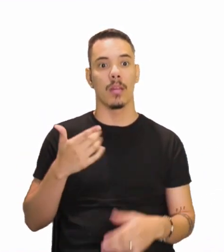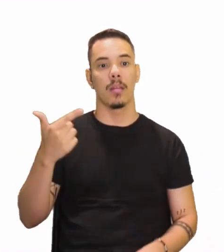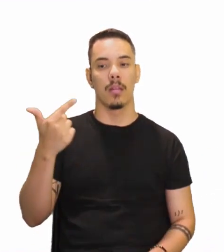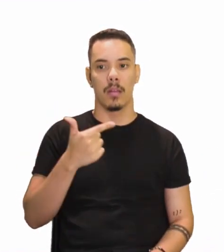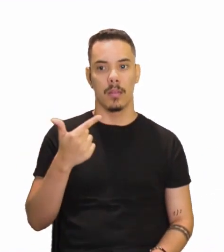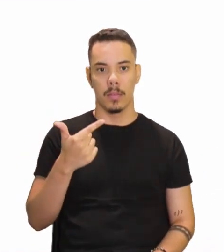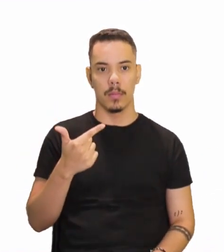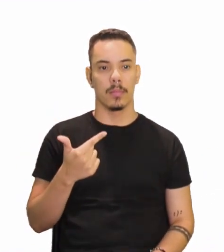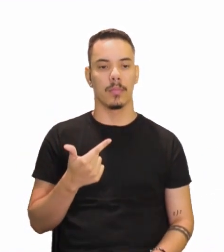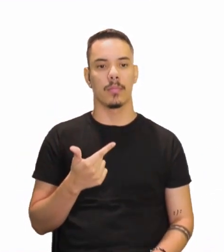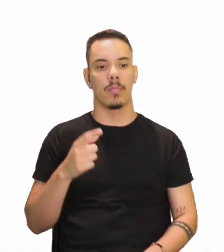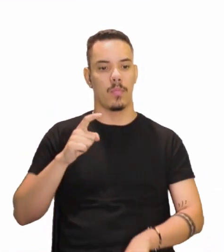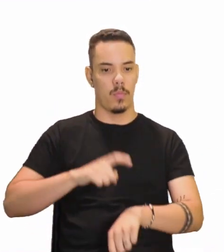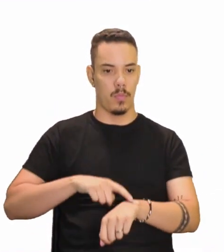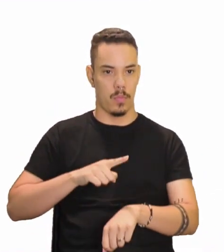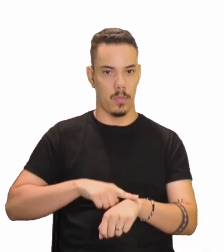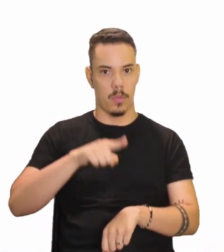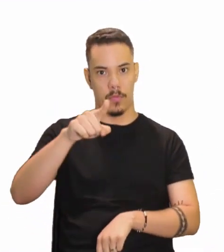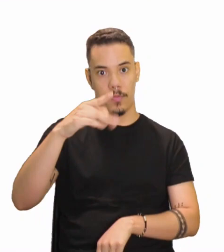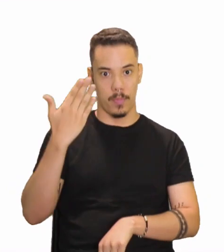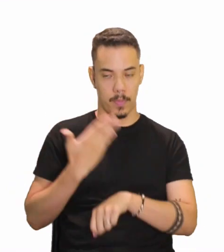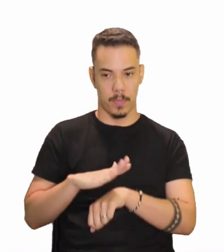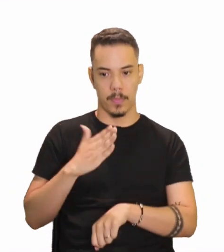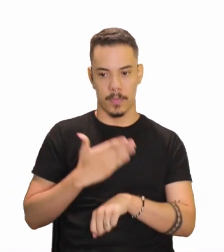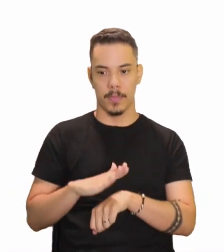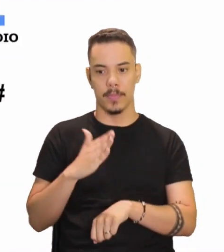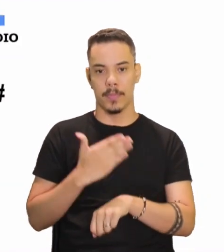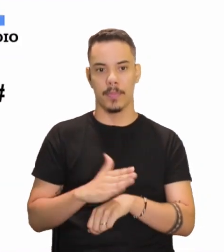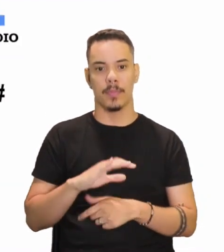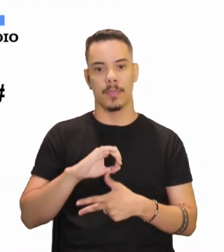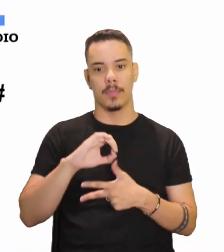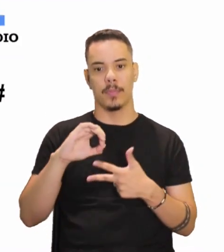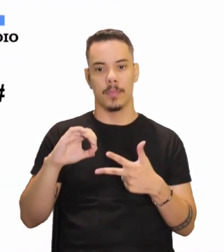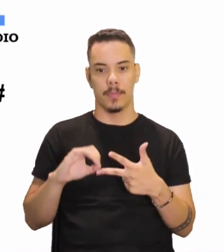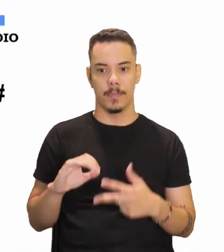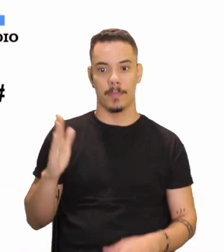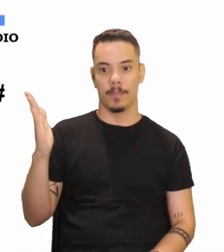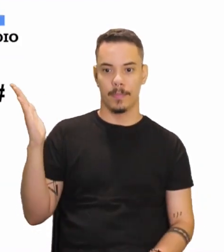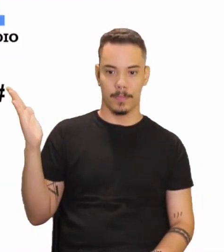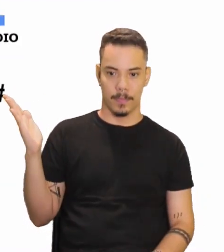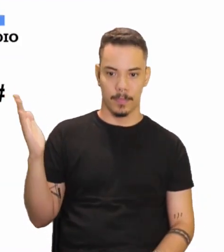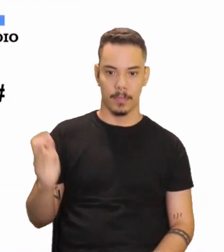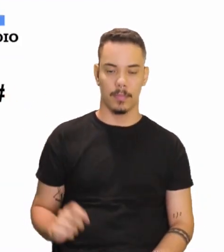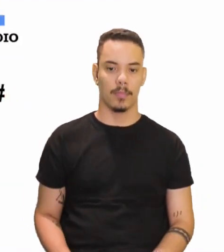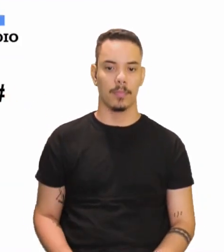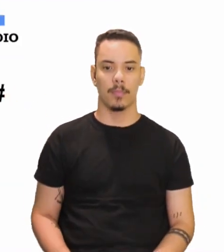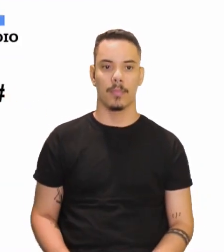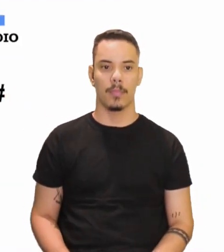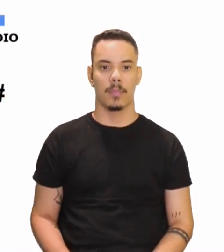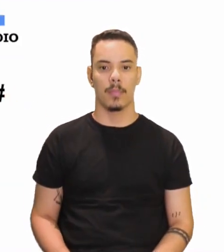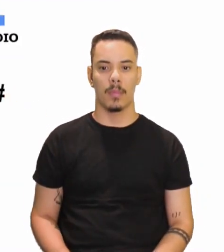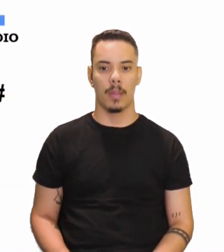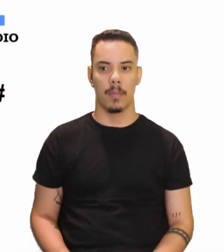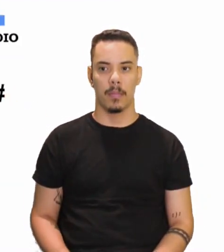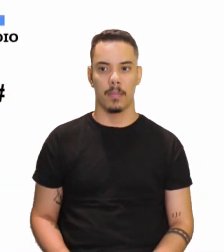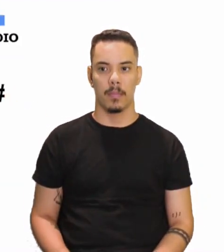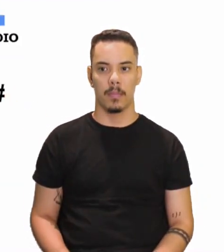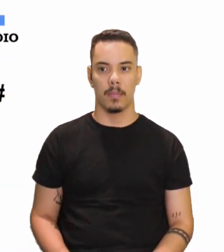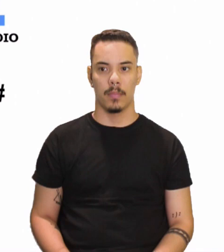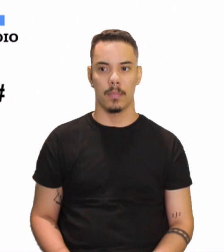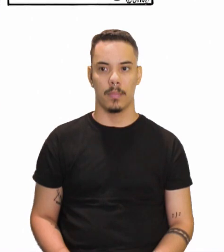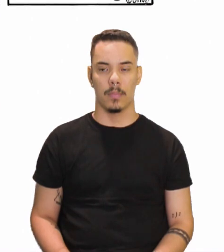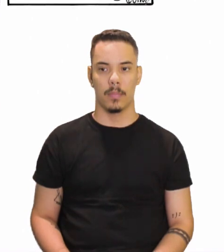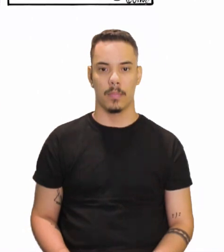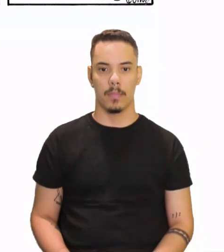para a parte lá que o momento que você treina para o Enem é que é o se liga no Enem é